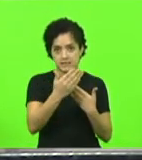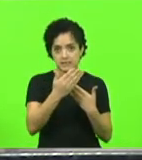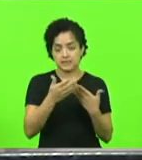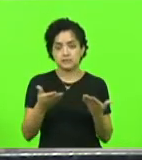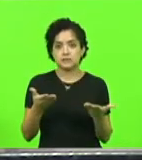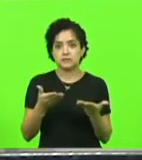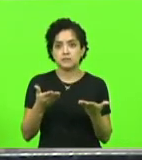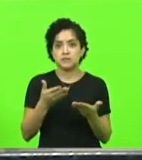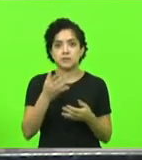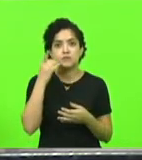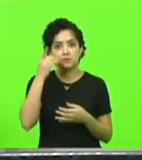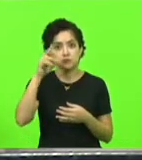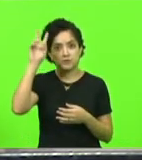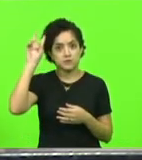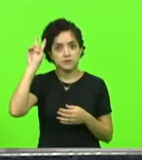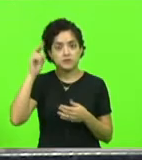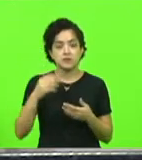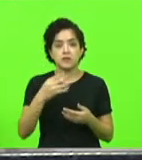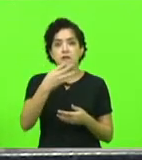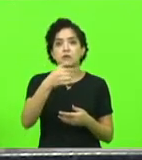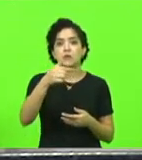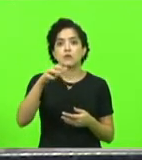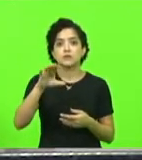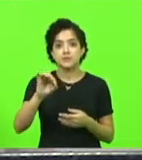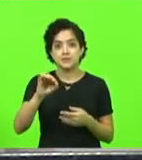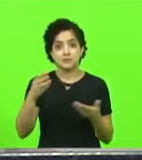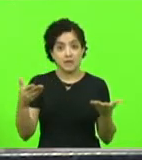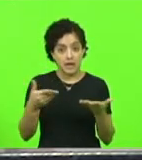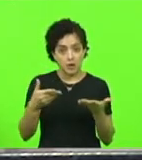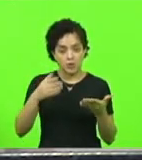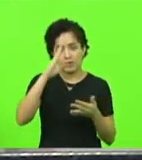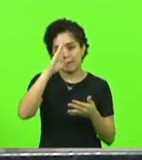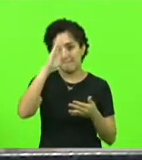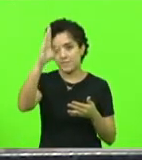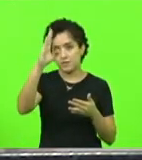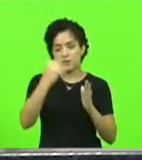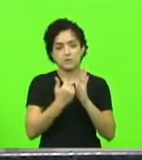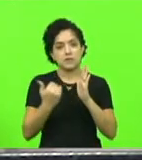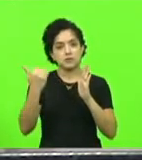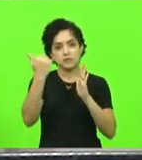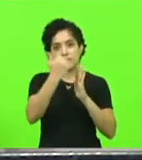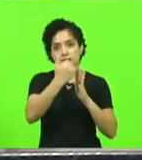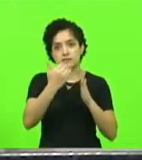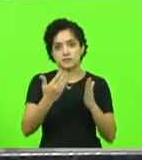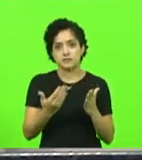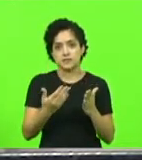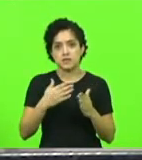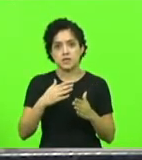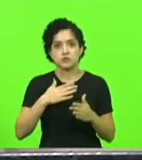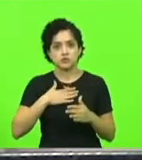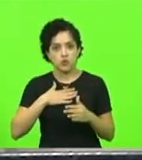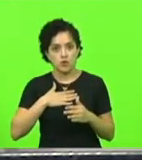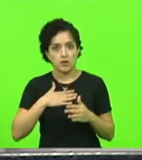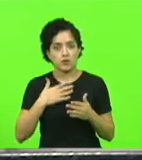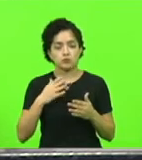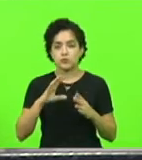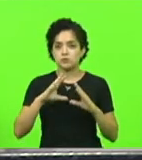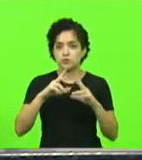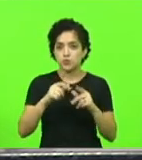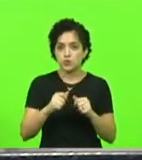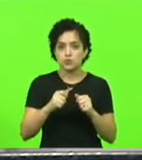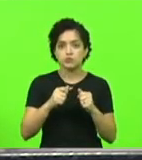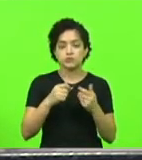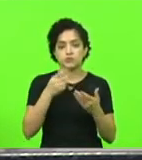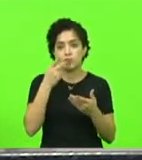deputado Vicente. 470 é a prioridade das prioridades em Santa Catarina. E não só eu, todos os deputados dizem isso